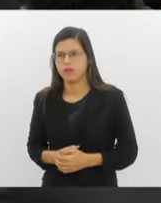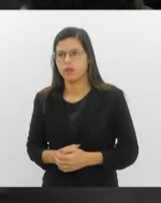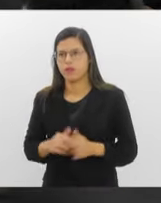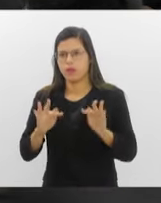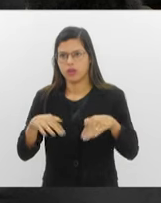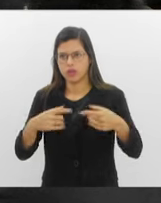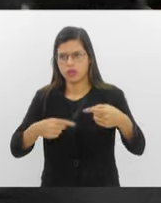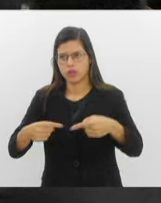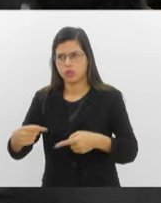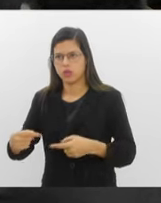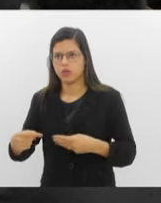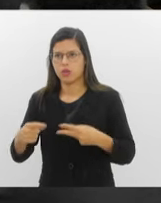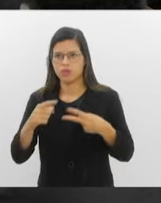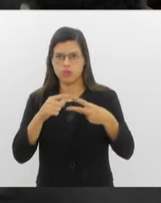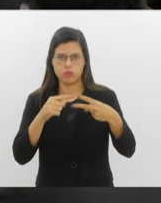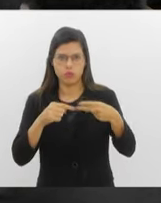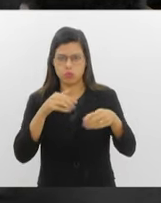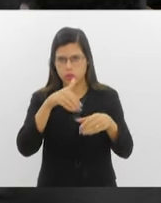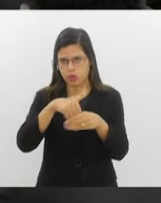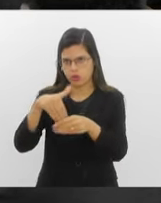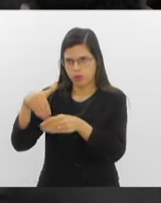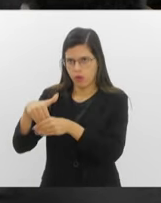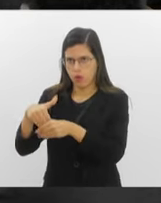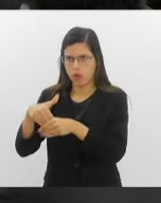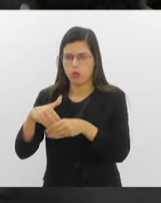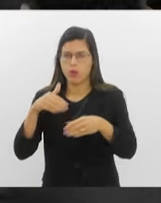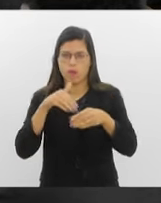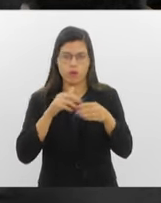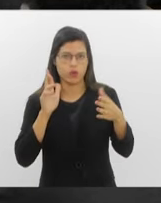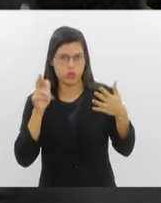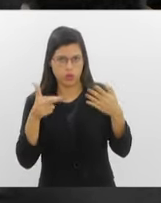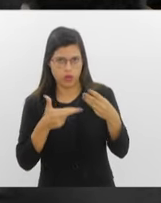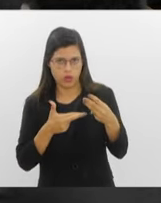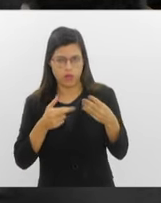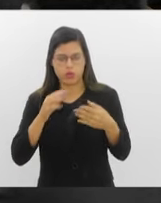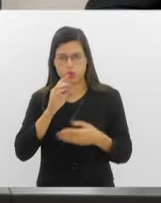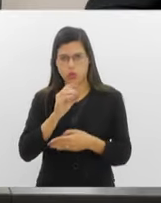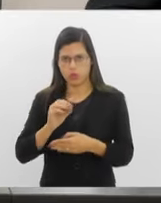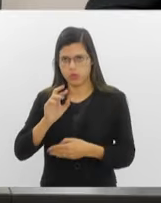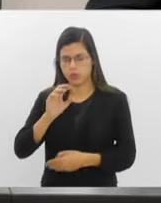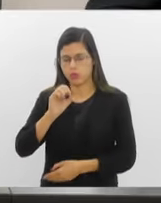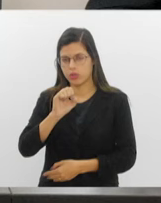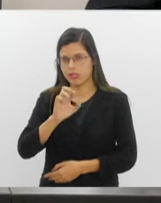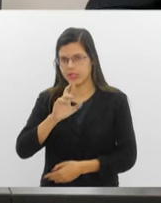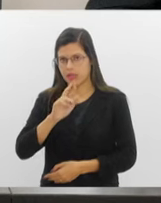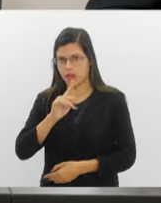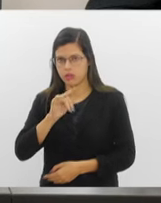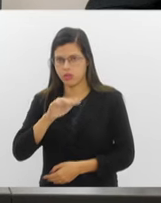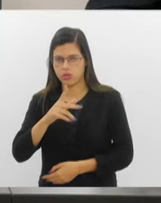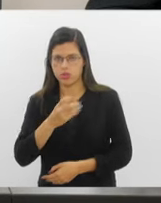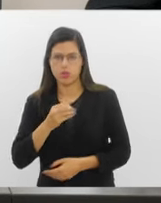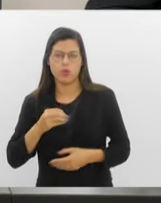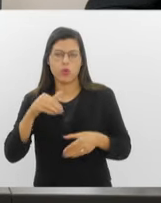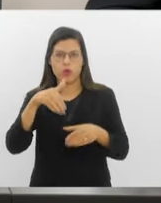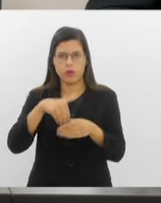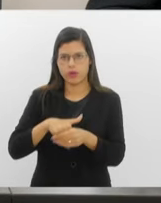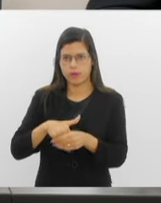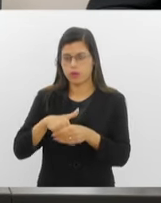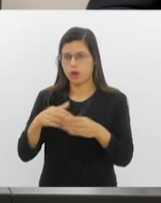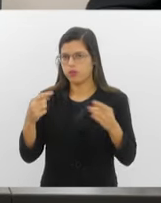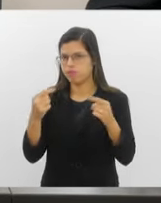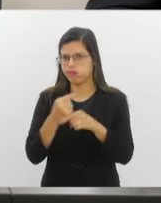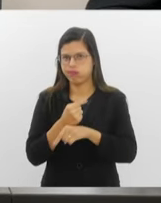há dois votos. O voto do relator, deputado Dr. Serginho, pela constitucionalidade, e o voto divergente da